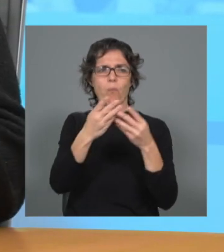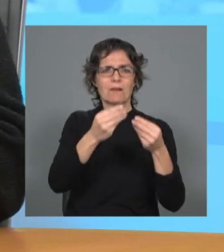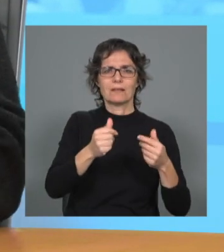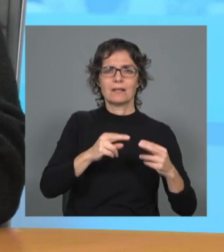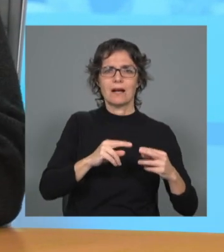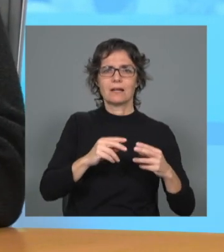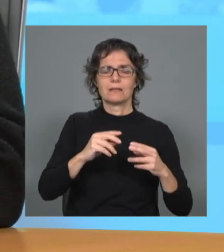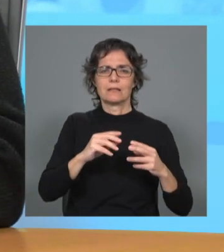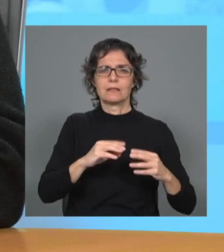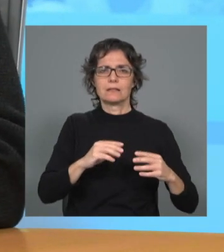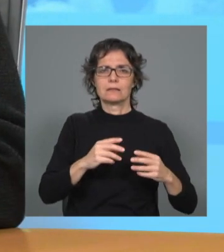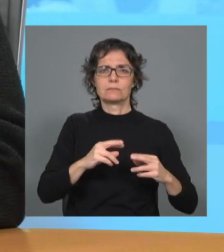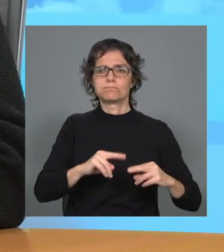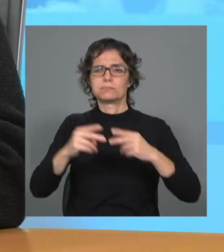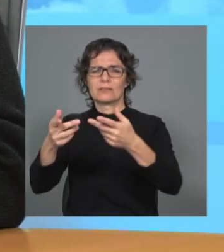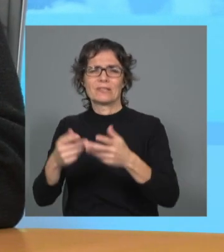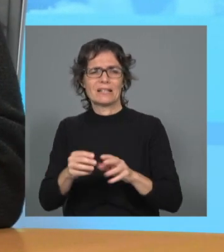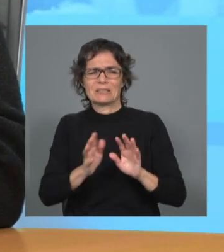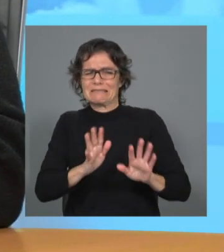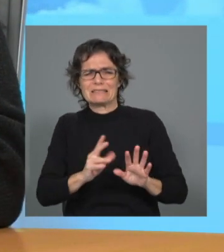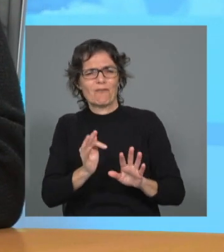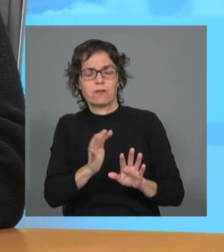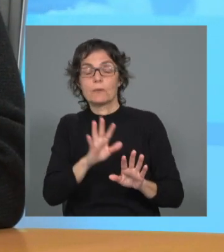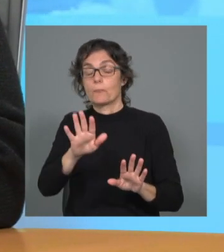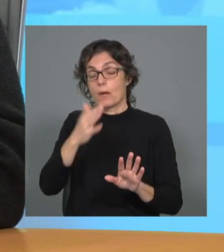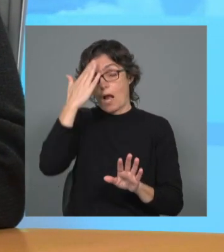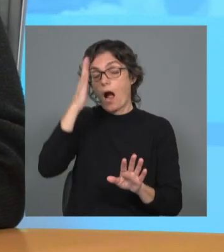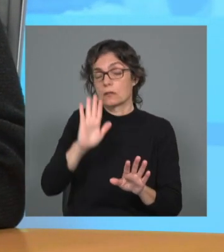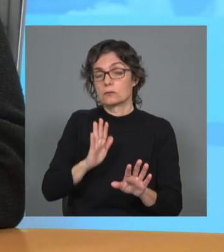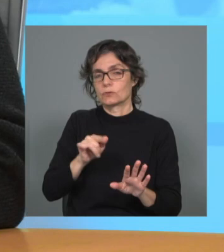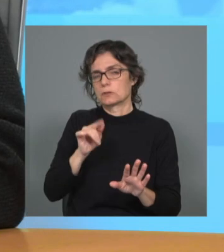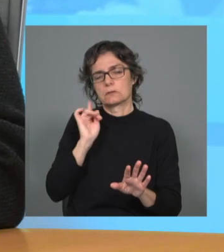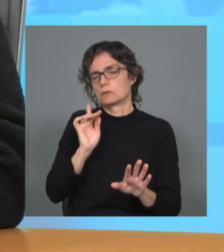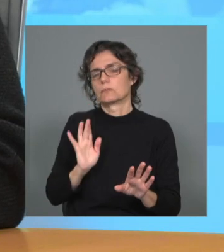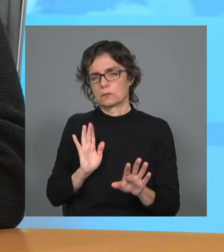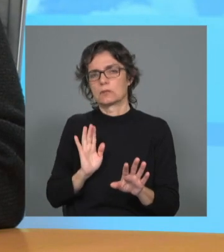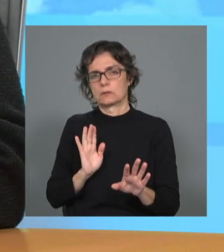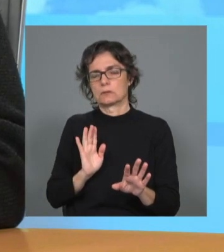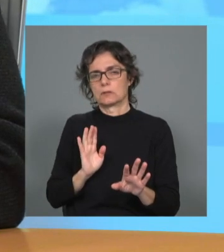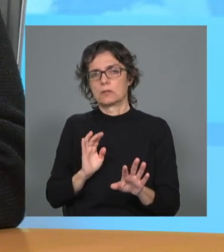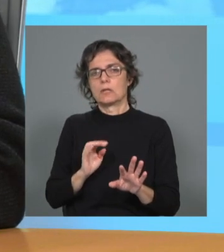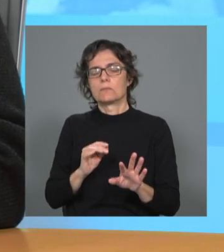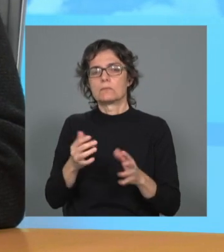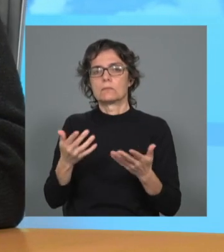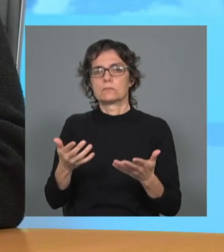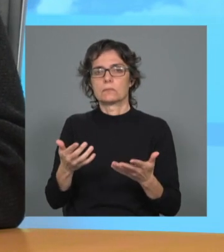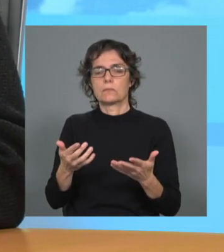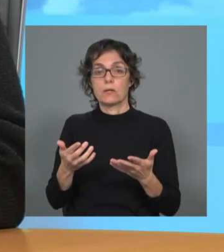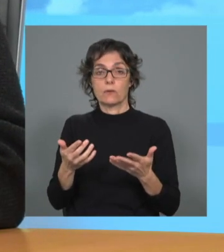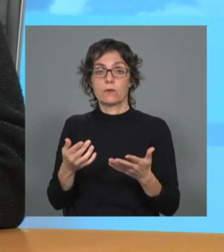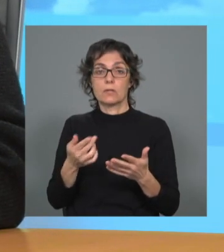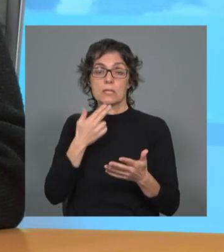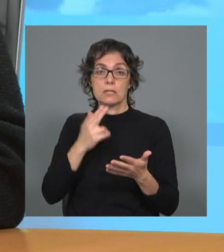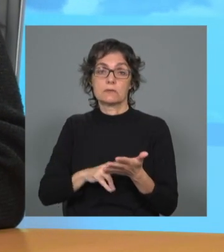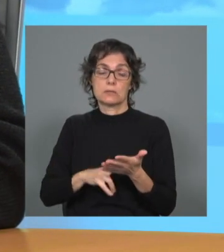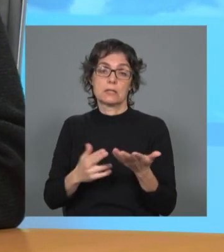e cheias de material que ninguém consegue resolver. Mas eu acredito que isso vai ser importante e por isso o movimento que